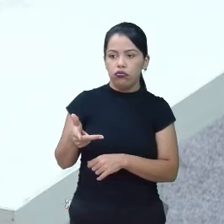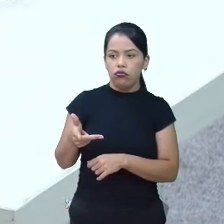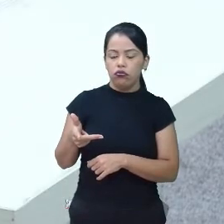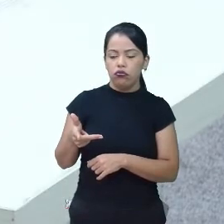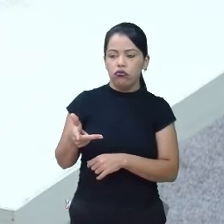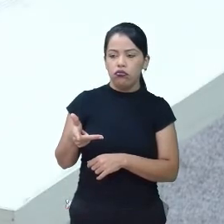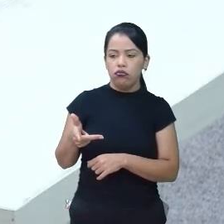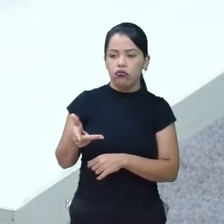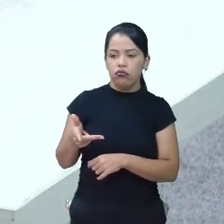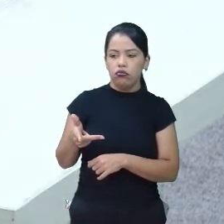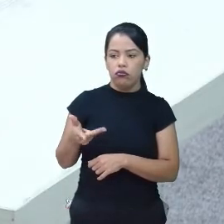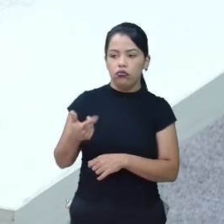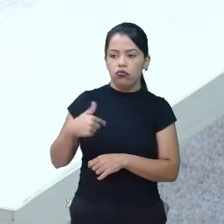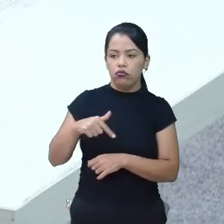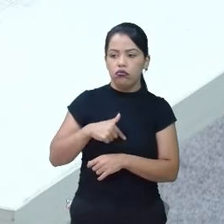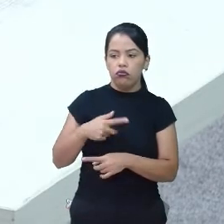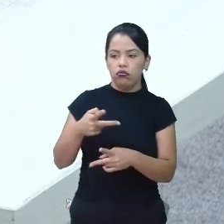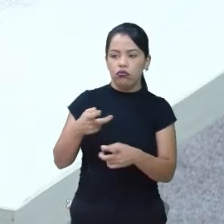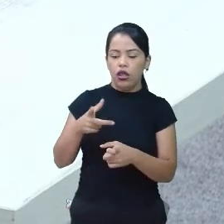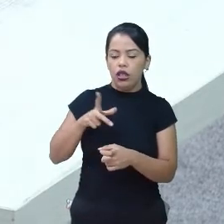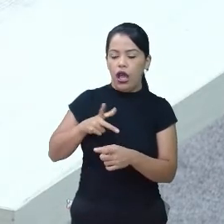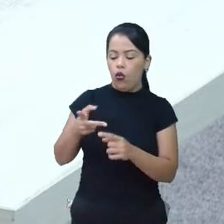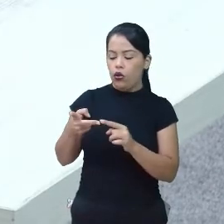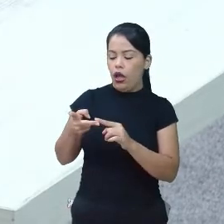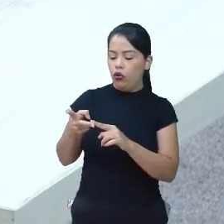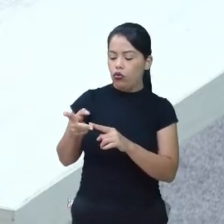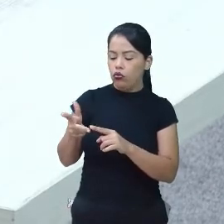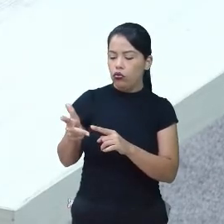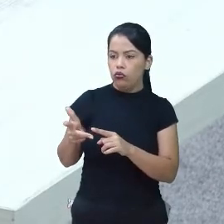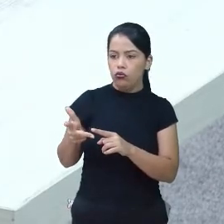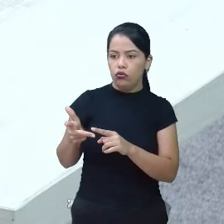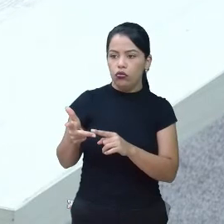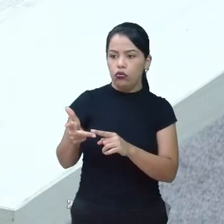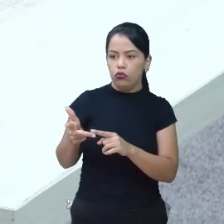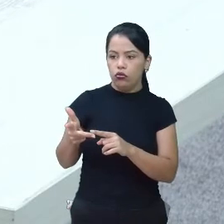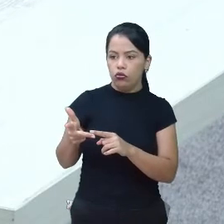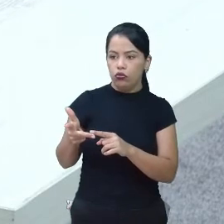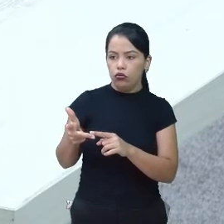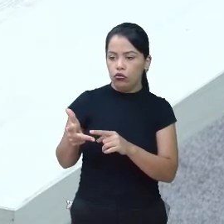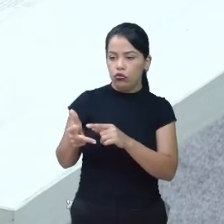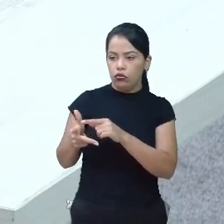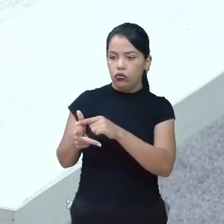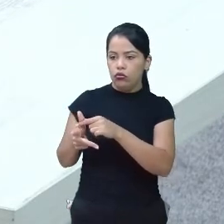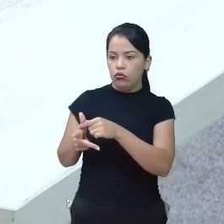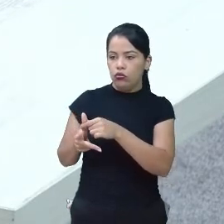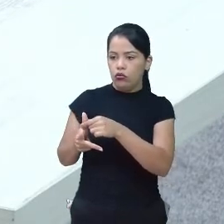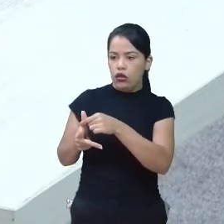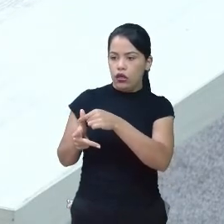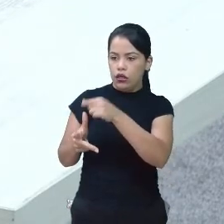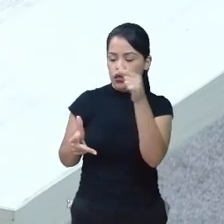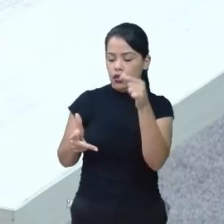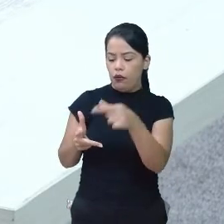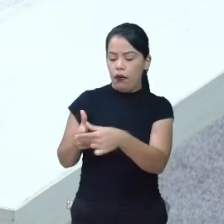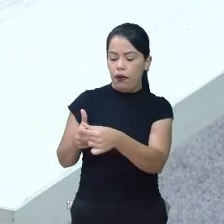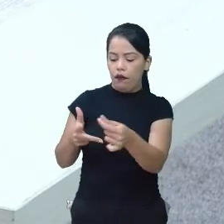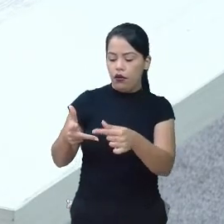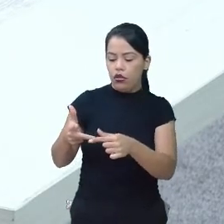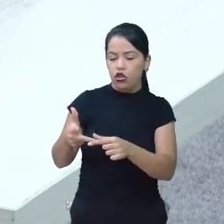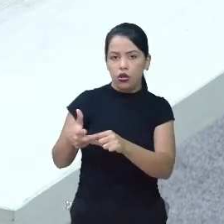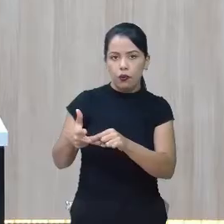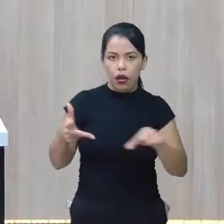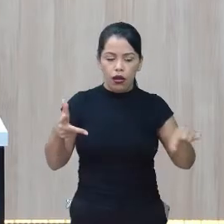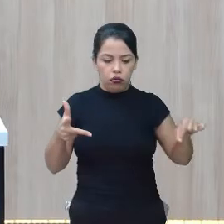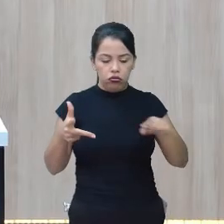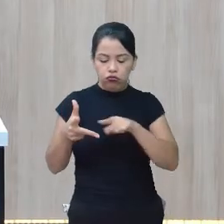pronto. A gente percebe que tem um dedinho que aponta para trás, um dedinho que aponta para frente e um dedinho que aponta para cima, ó. Então, são as